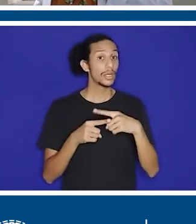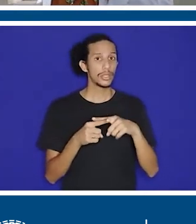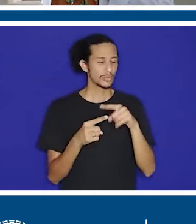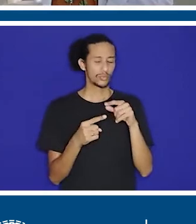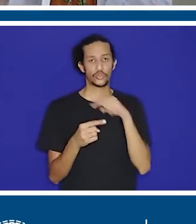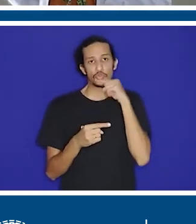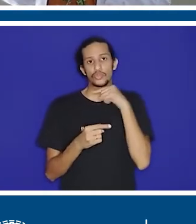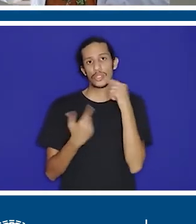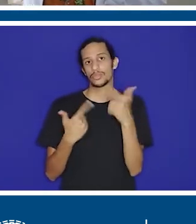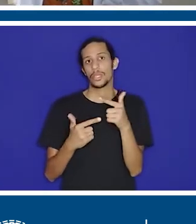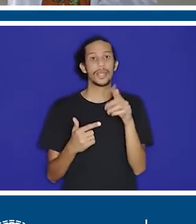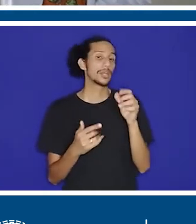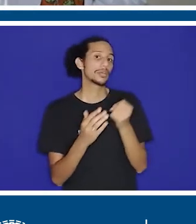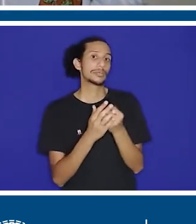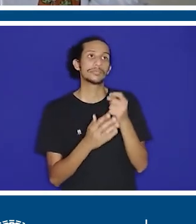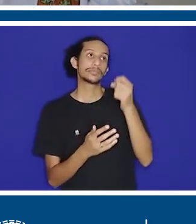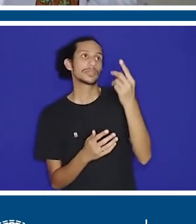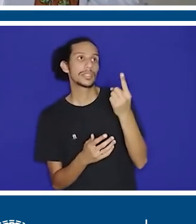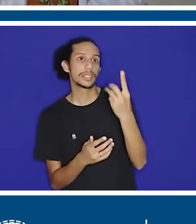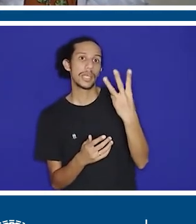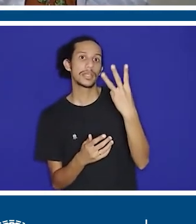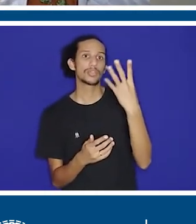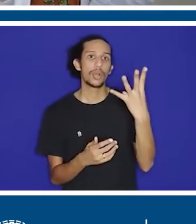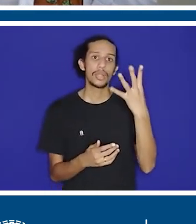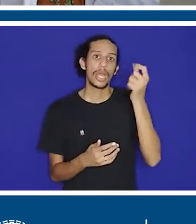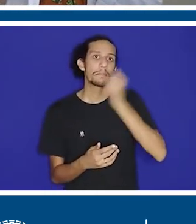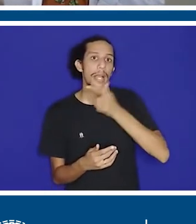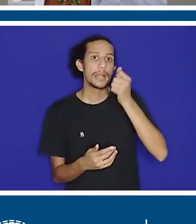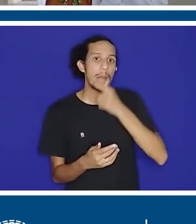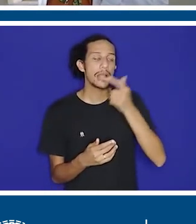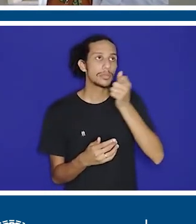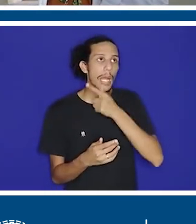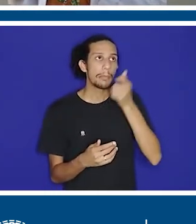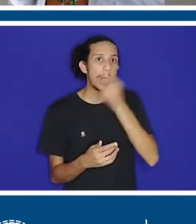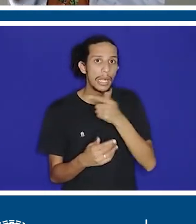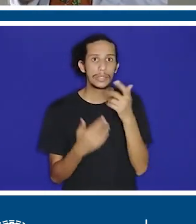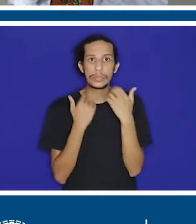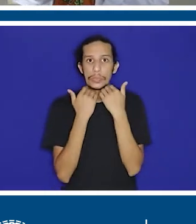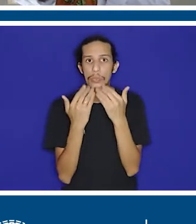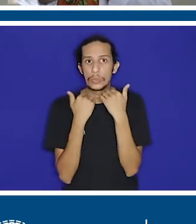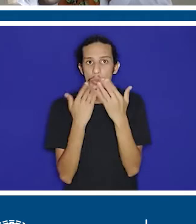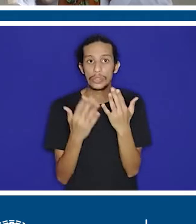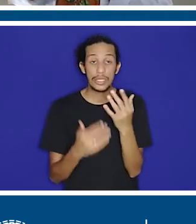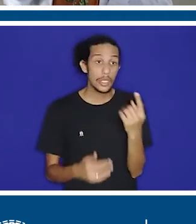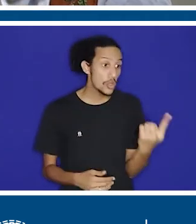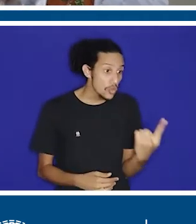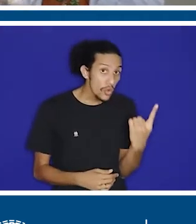dúvida. Já usou 3, 4, 5 medicações, não melhorou. Foi aquela ali